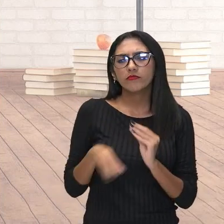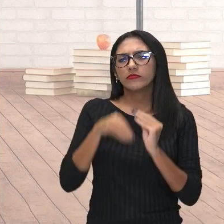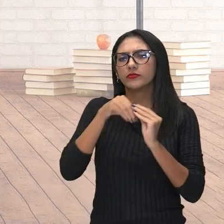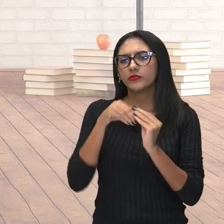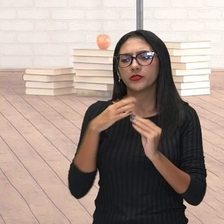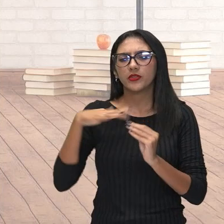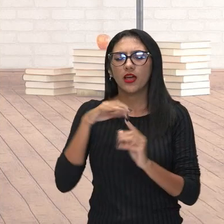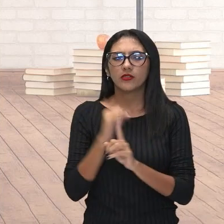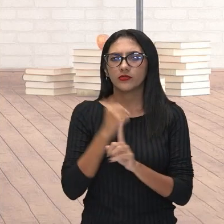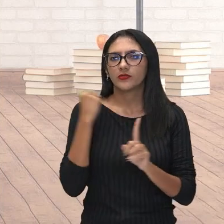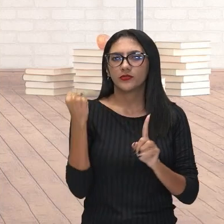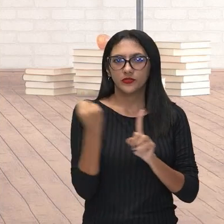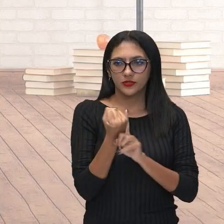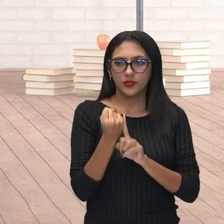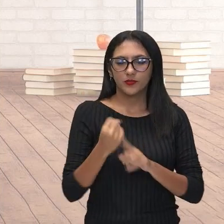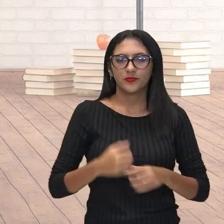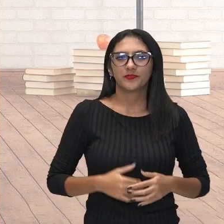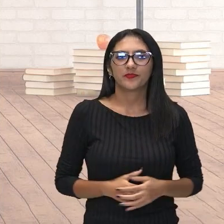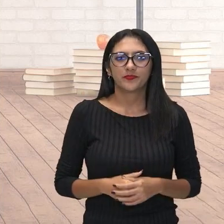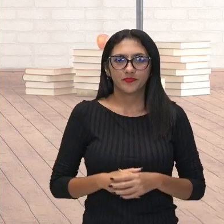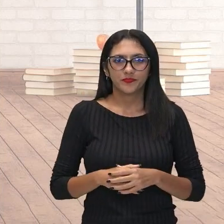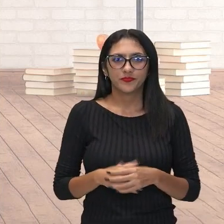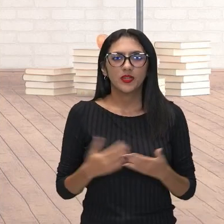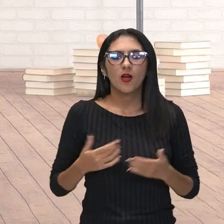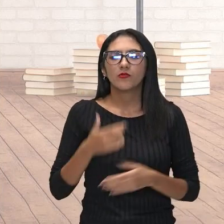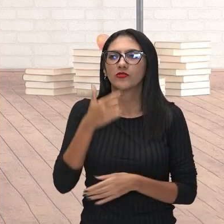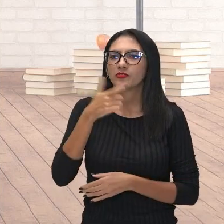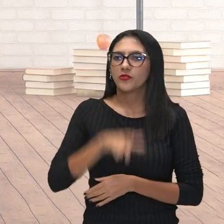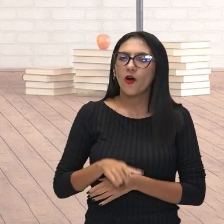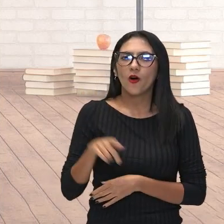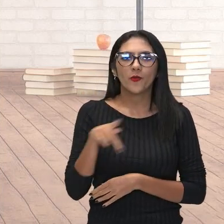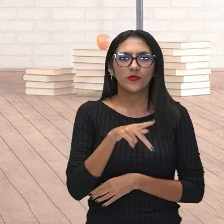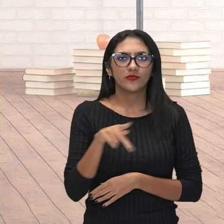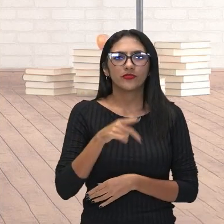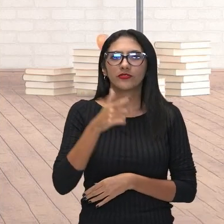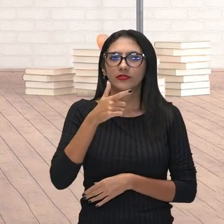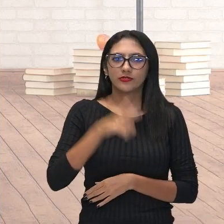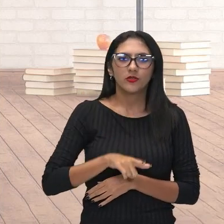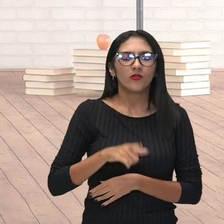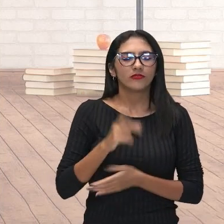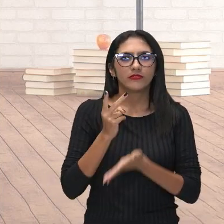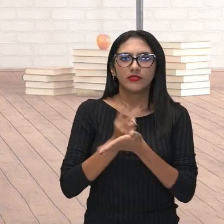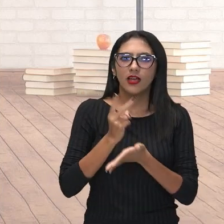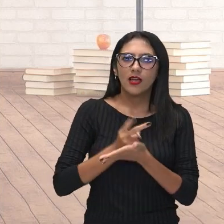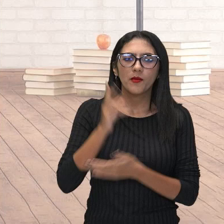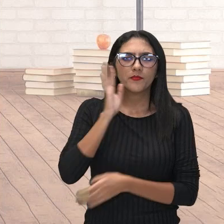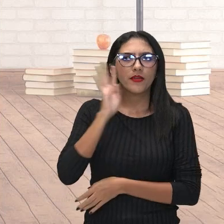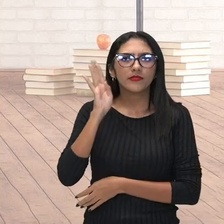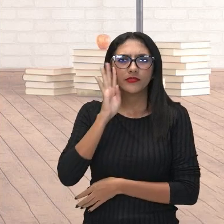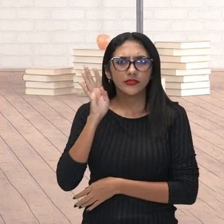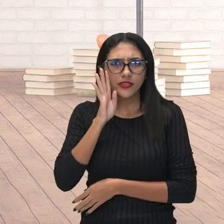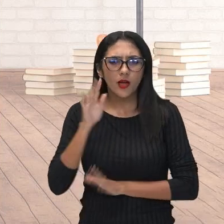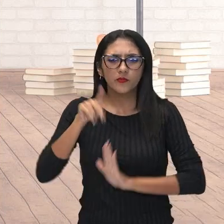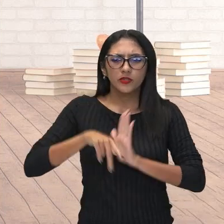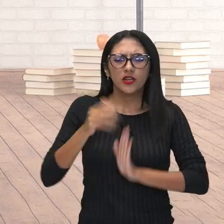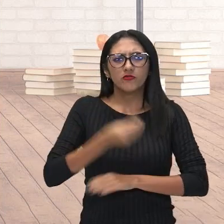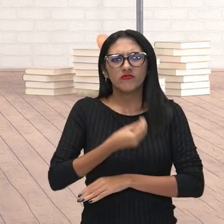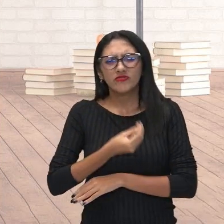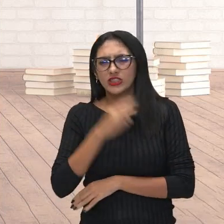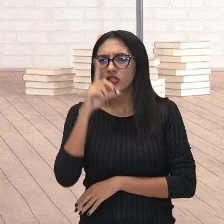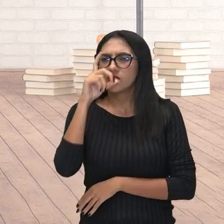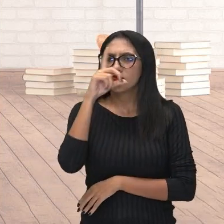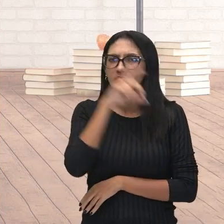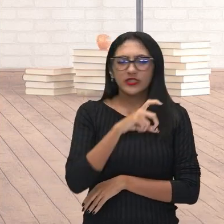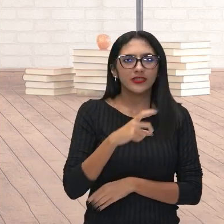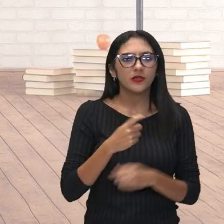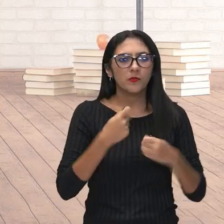contribuição social. Lá vem, professora, pelo amor de Deus, não basta a gente pensar no projeto de vida, que já é um negócio complexo. A senhora ainda